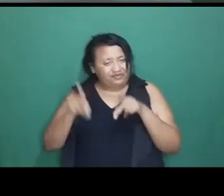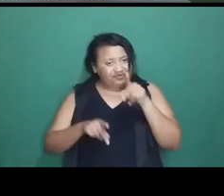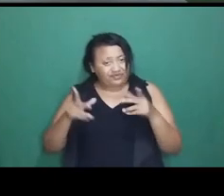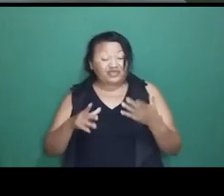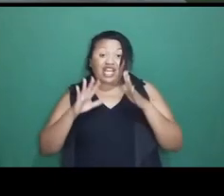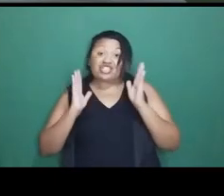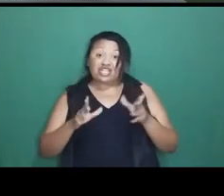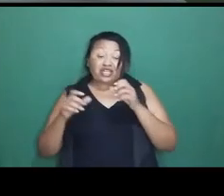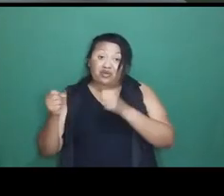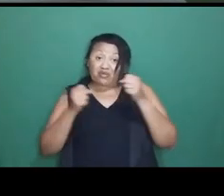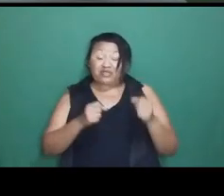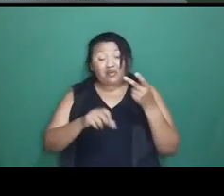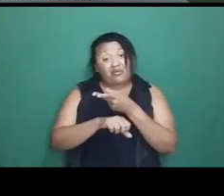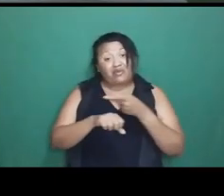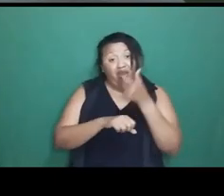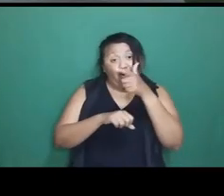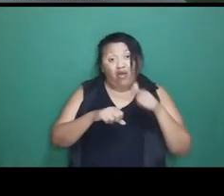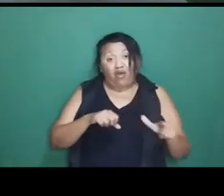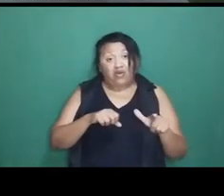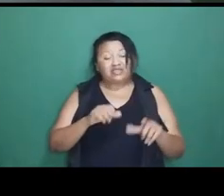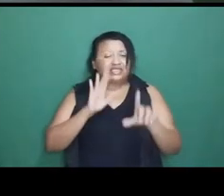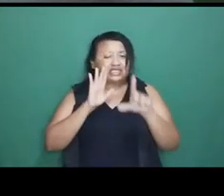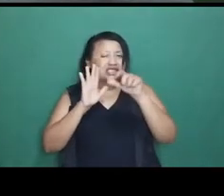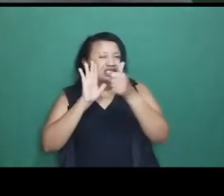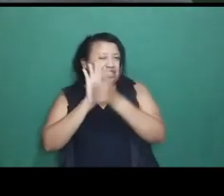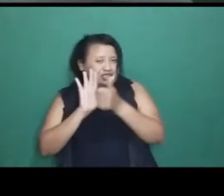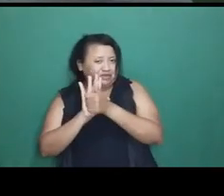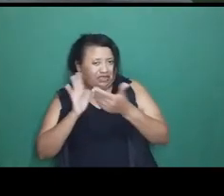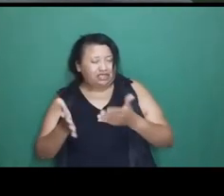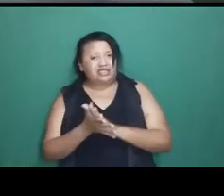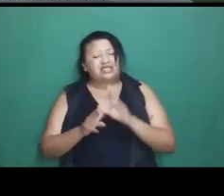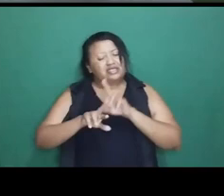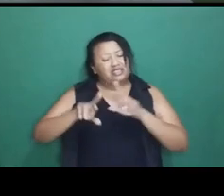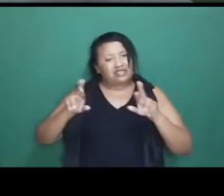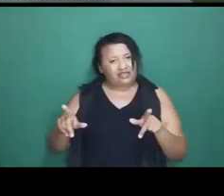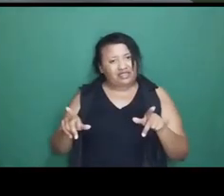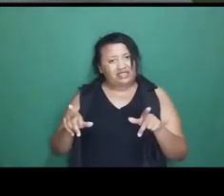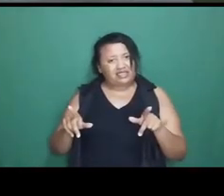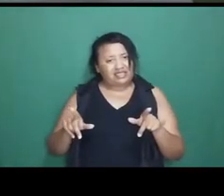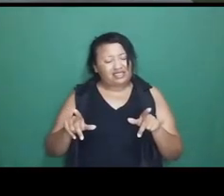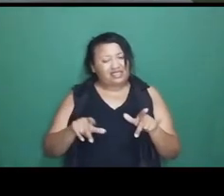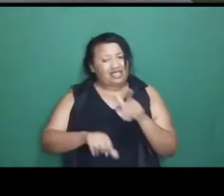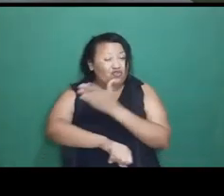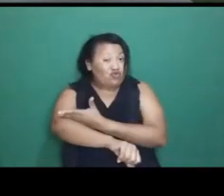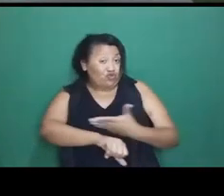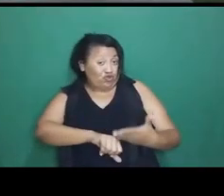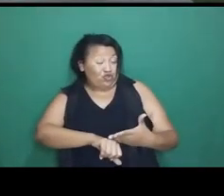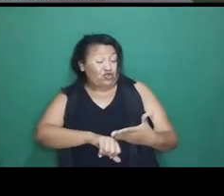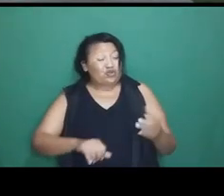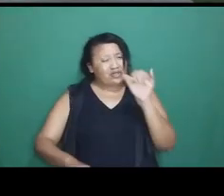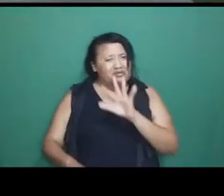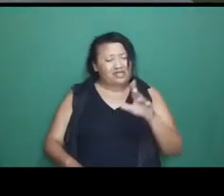outra fonte de legitimidade diferente da tradição das imagens da nobreza dessa maneira